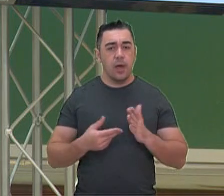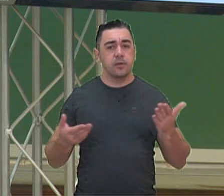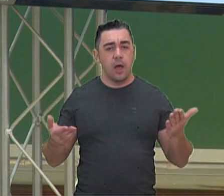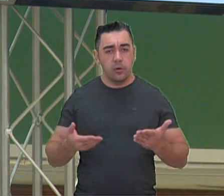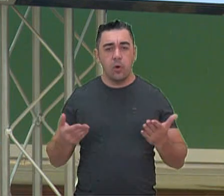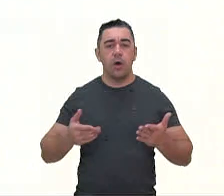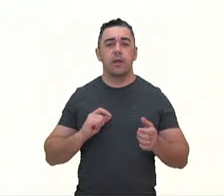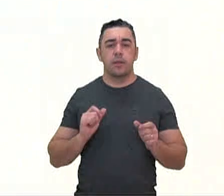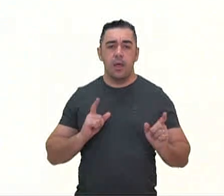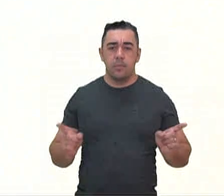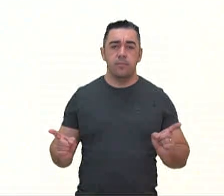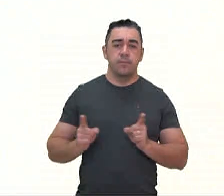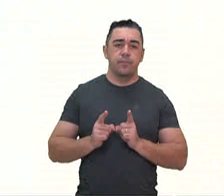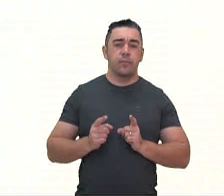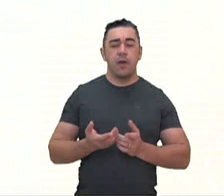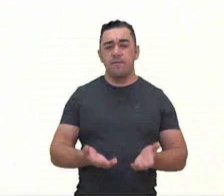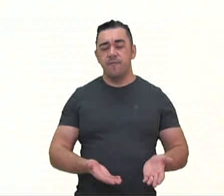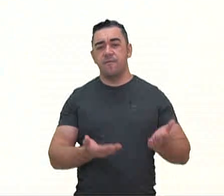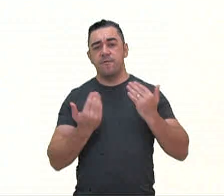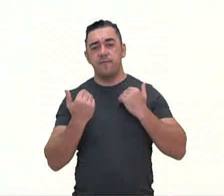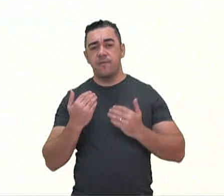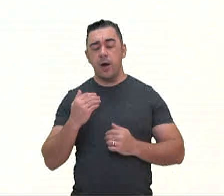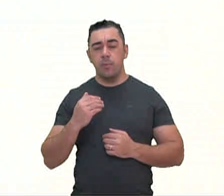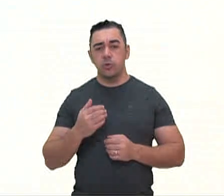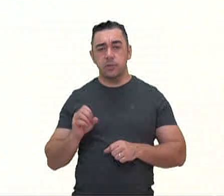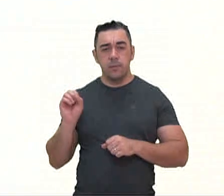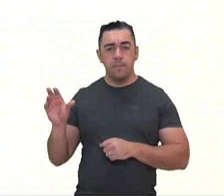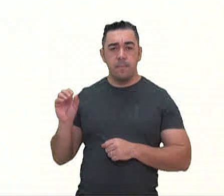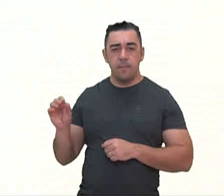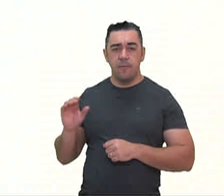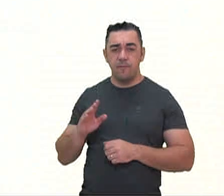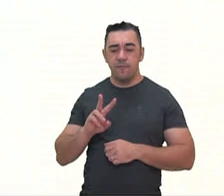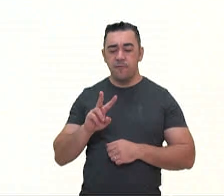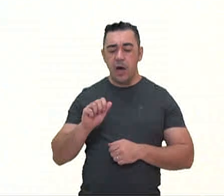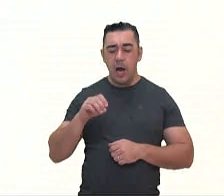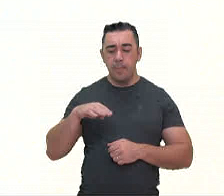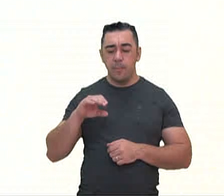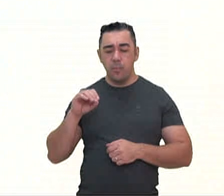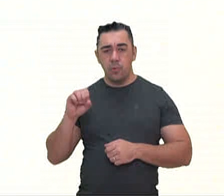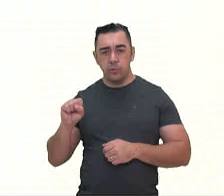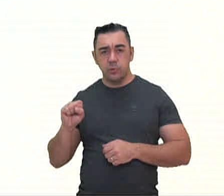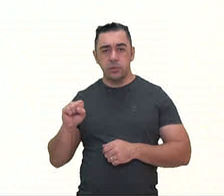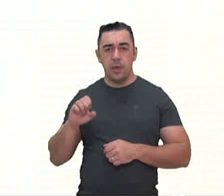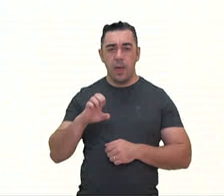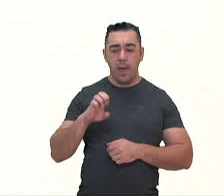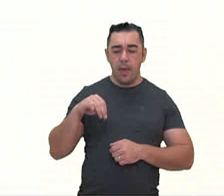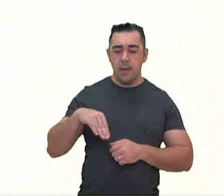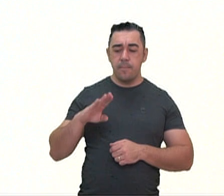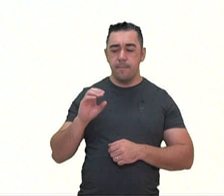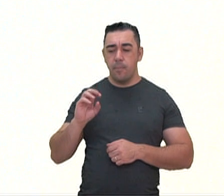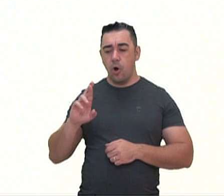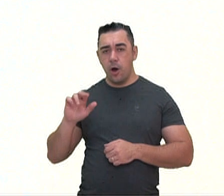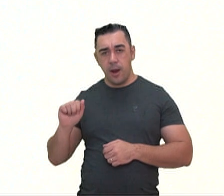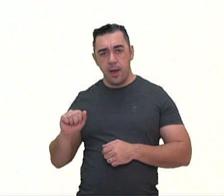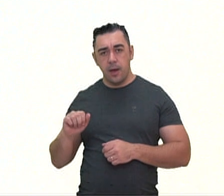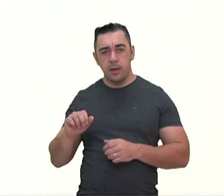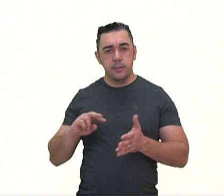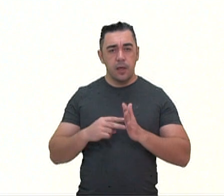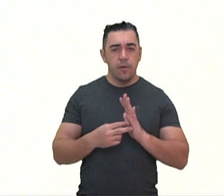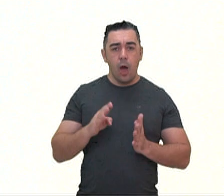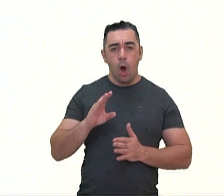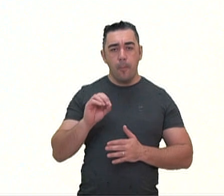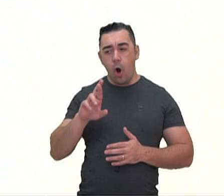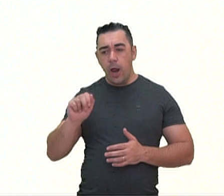partir da contração da expressão vamos embora. Isso, bora lá, que o pessoal fala muito por aí, né?